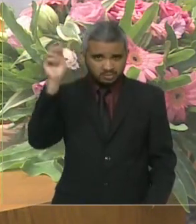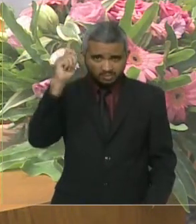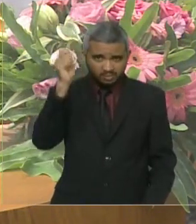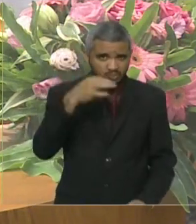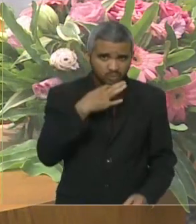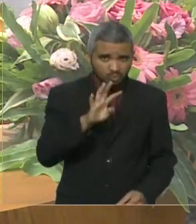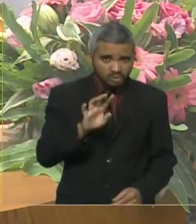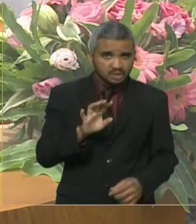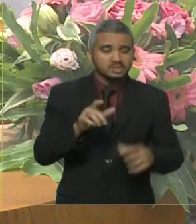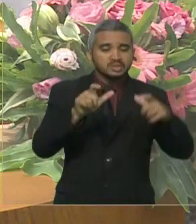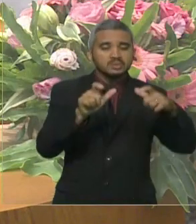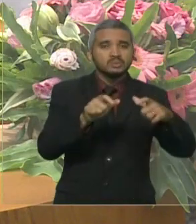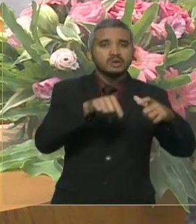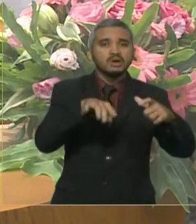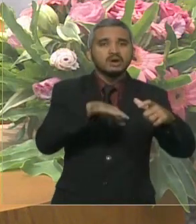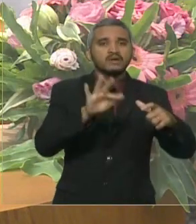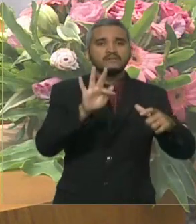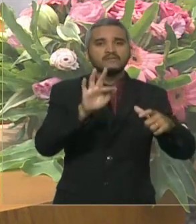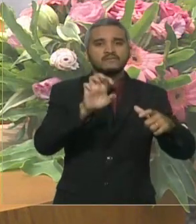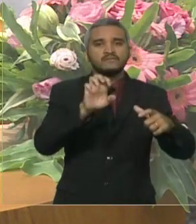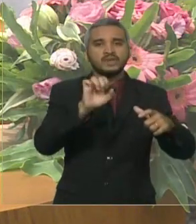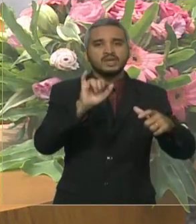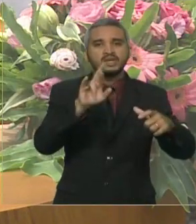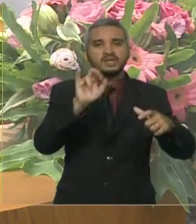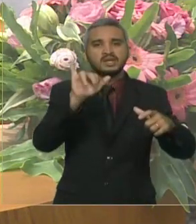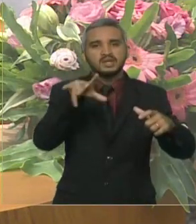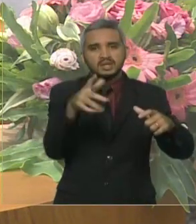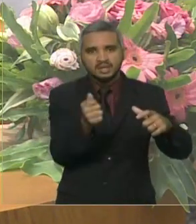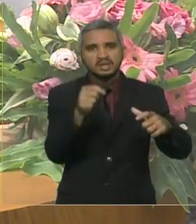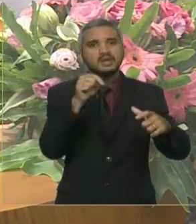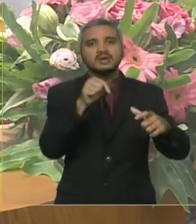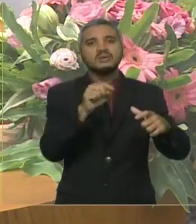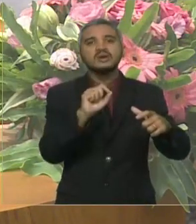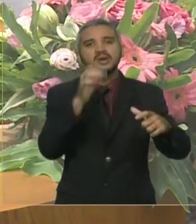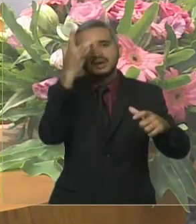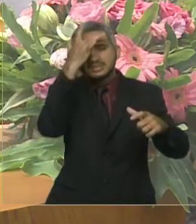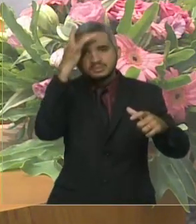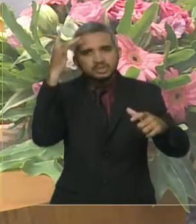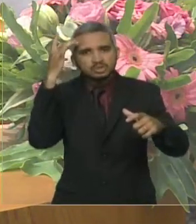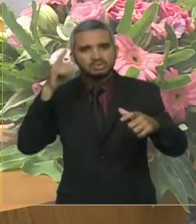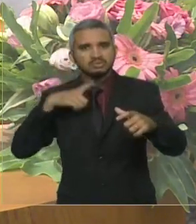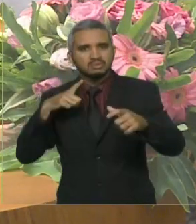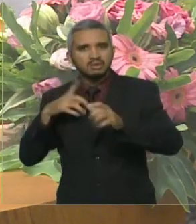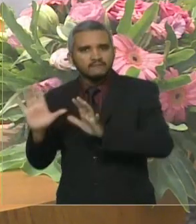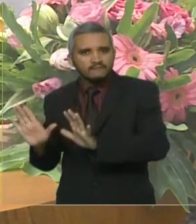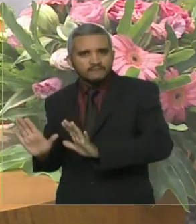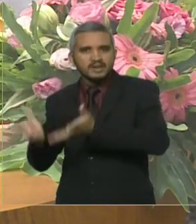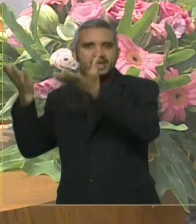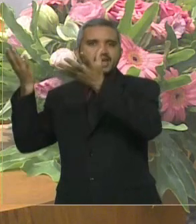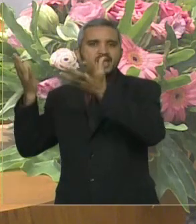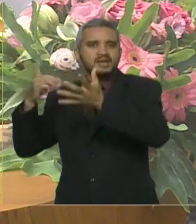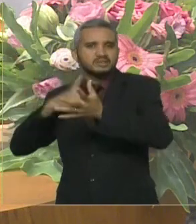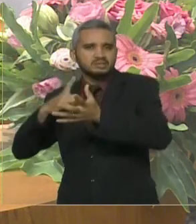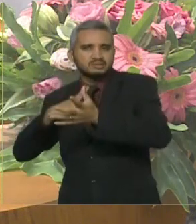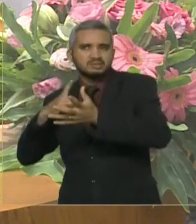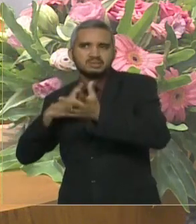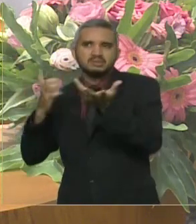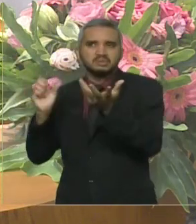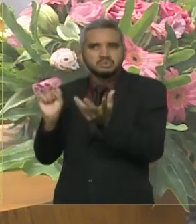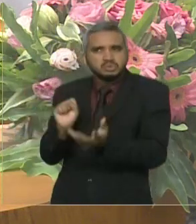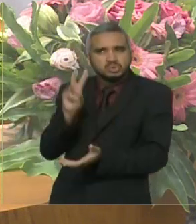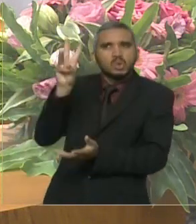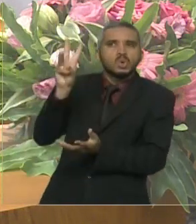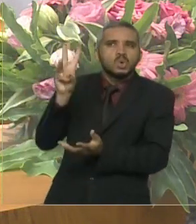as pessoas, depois das festas, depois dos eventos, ali onde vende comida, várias